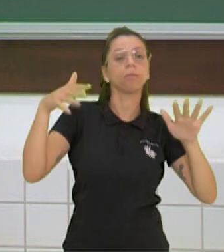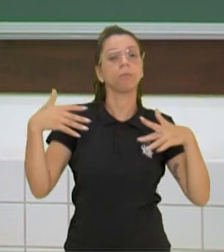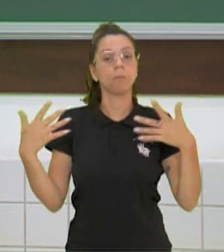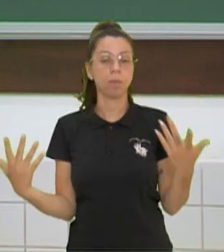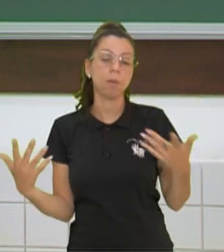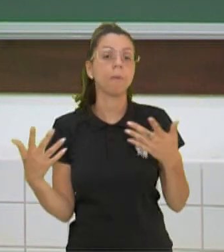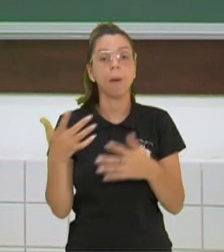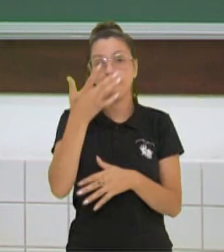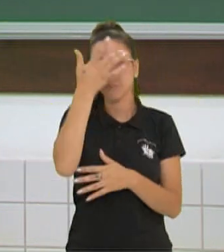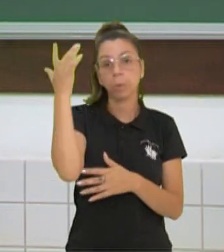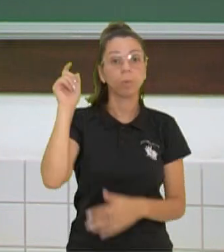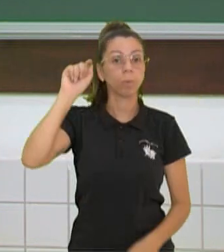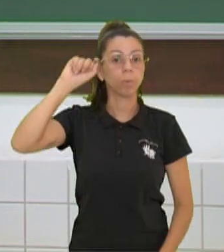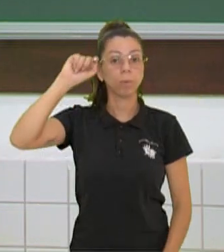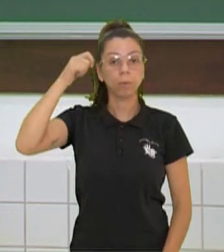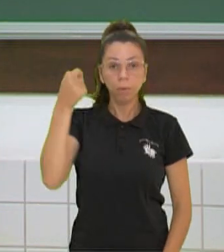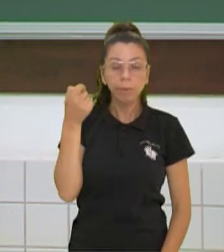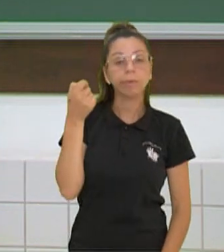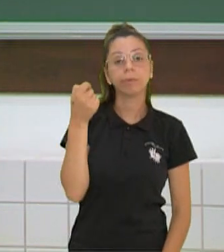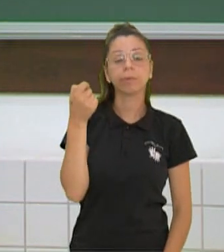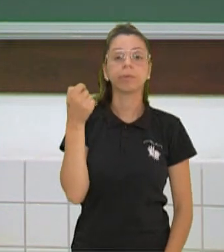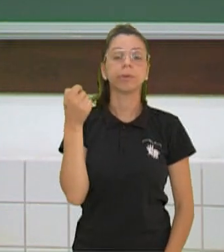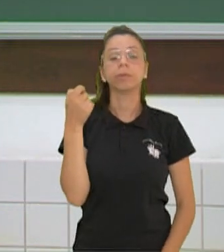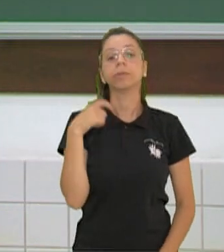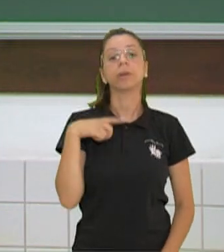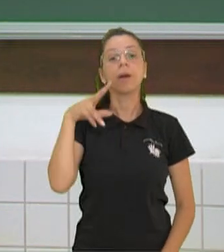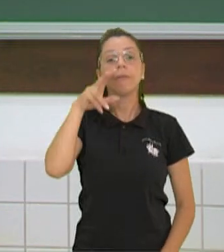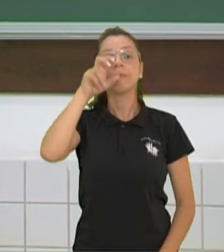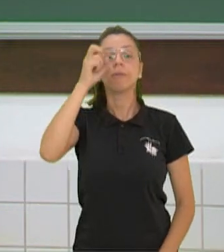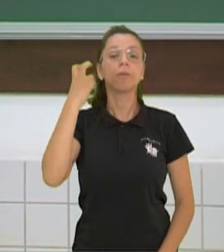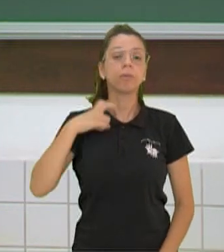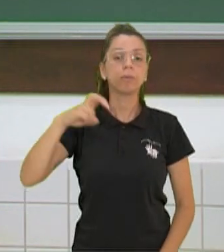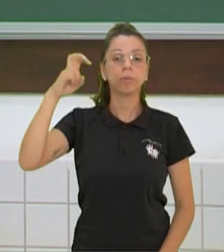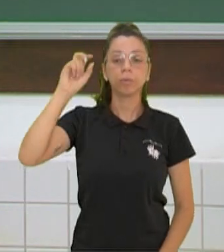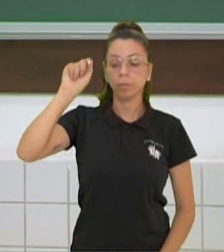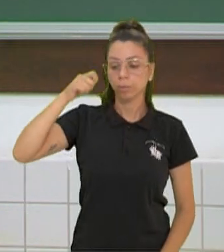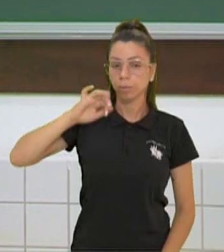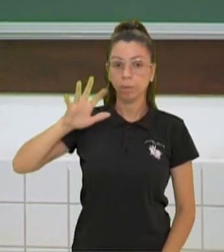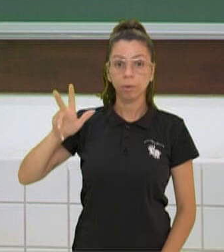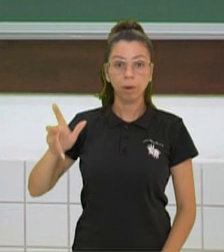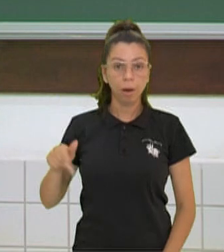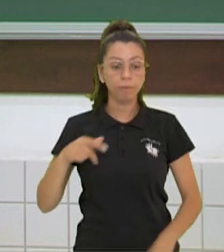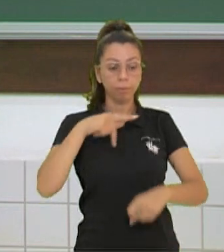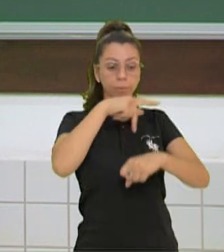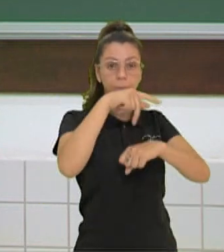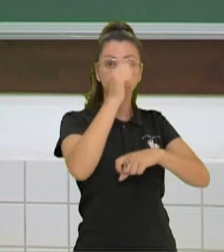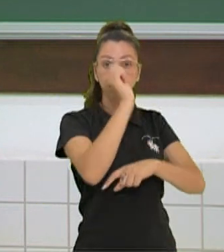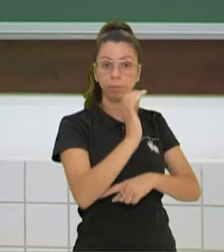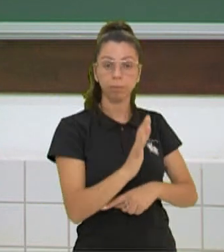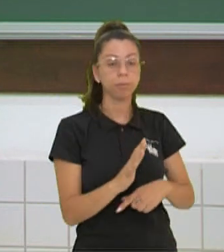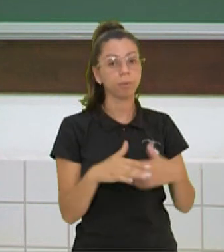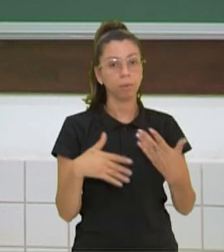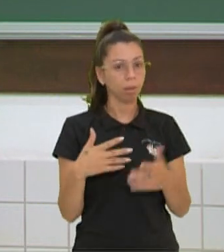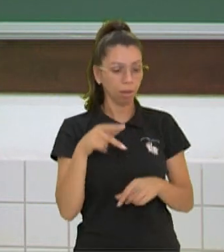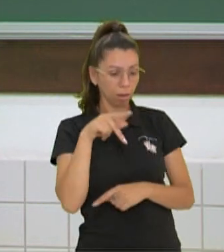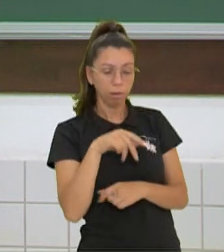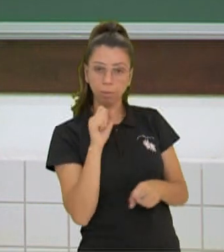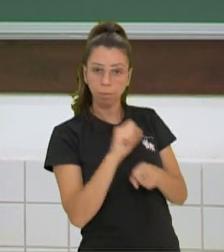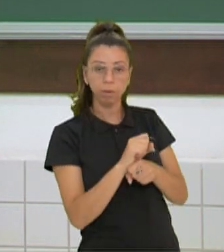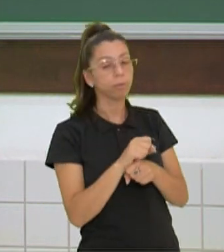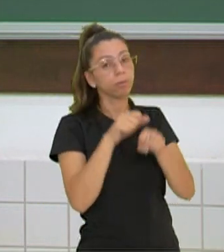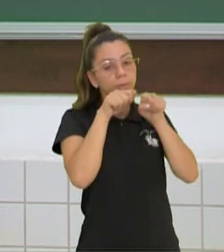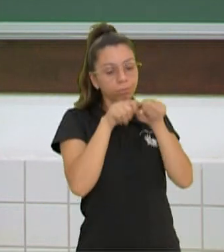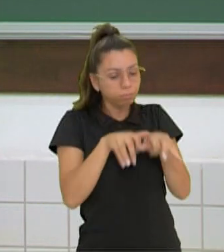a pessoa negra, né, ela trouxe toda essa força da cultura afro para o nosso país. E aqui não parou,